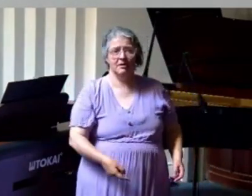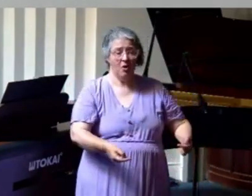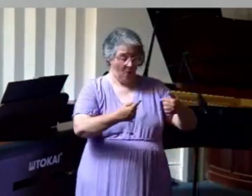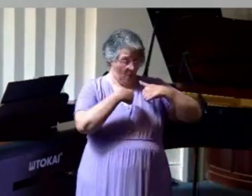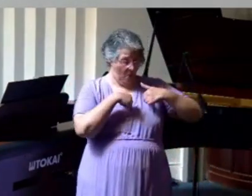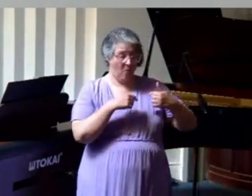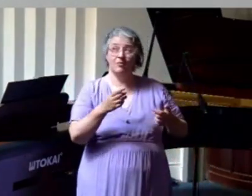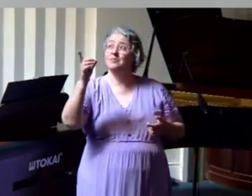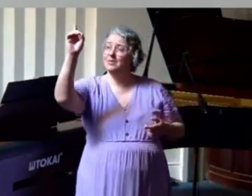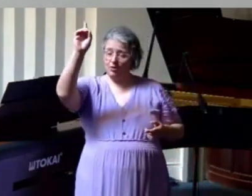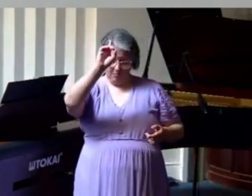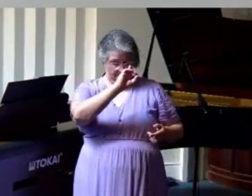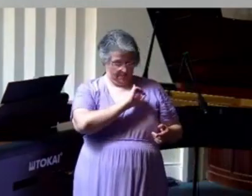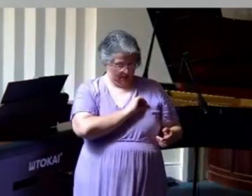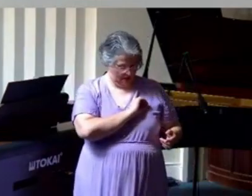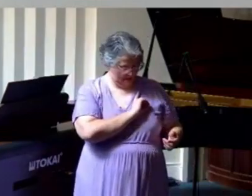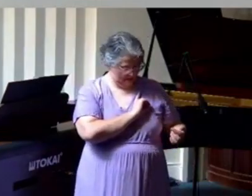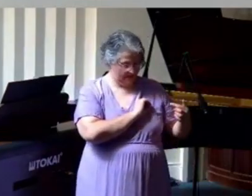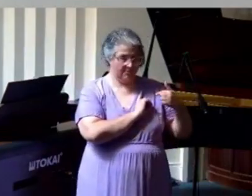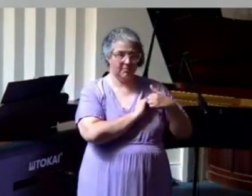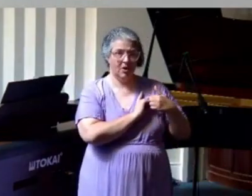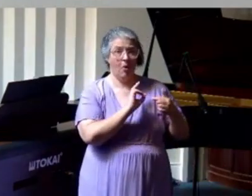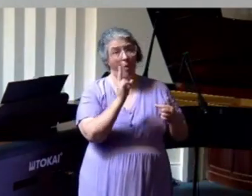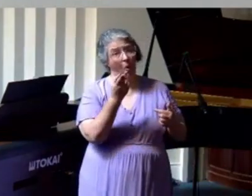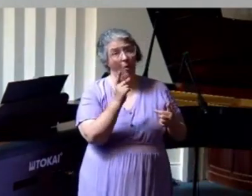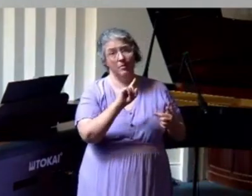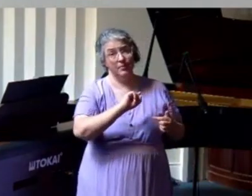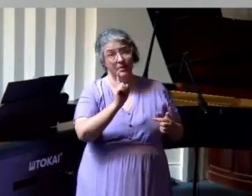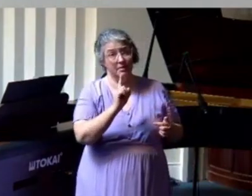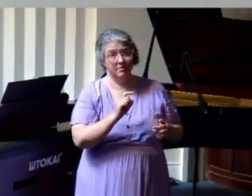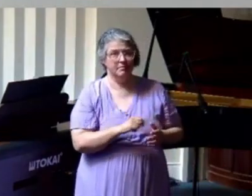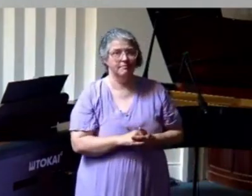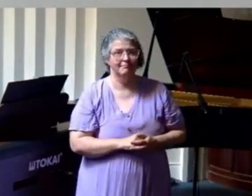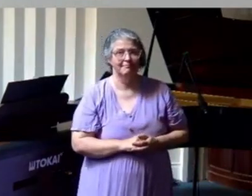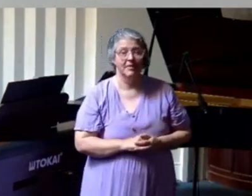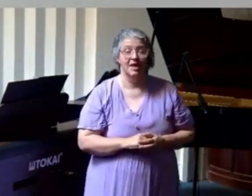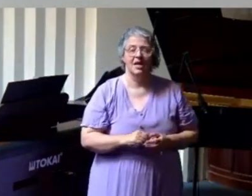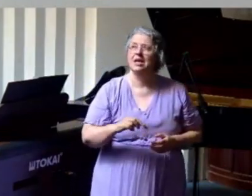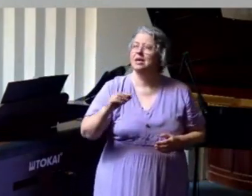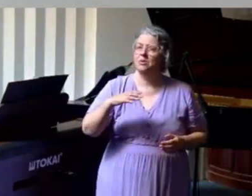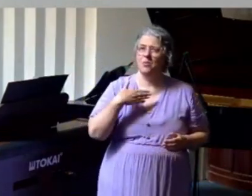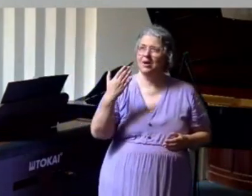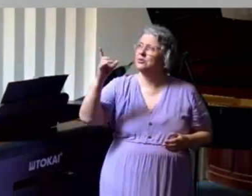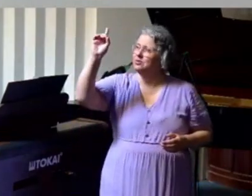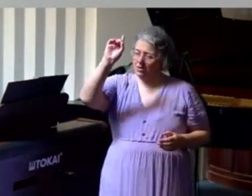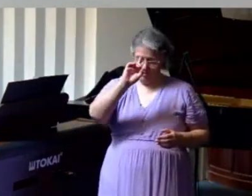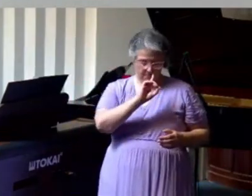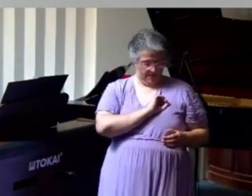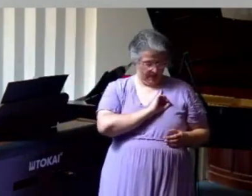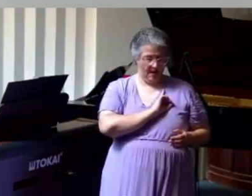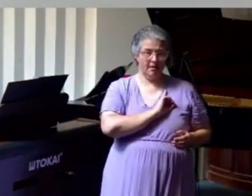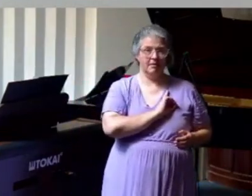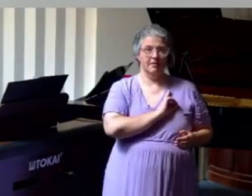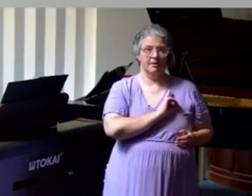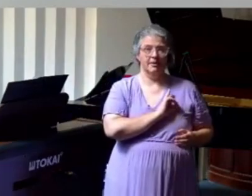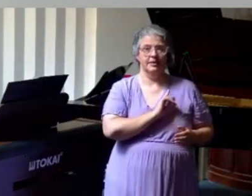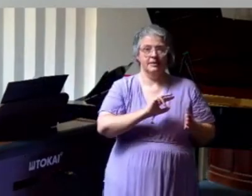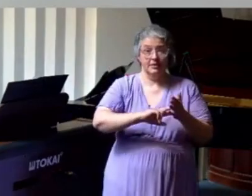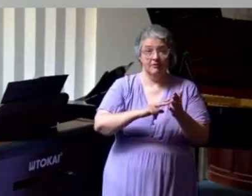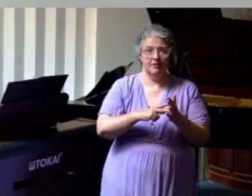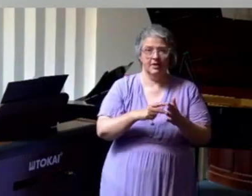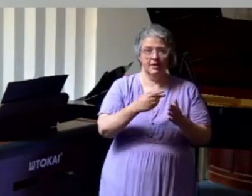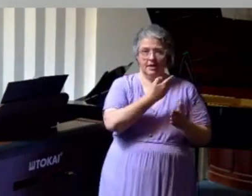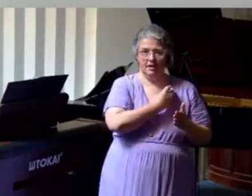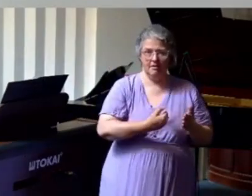lá. Porque onde Deus está é sinônimo de governo, é sinônimo de direção. Onde Deus está,